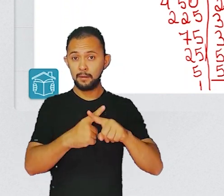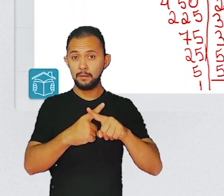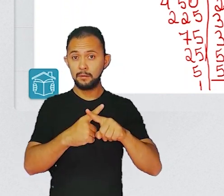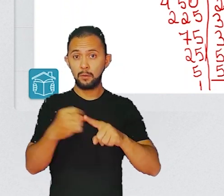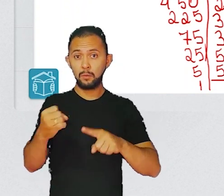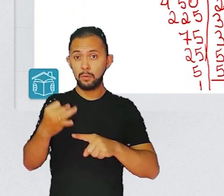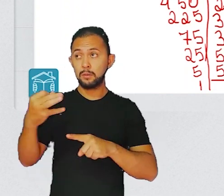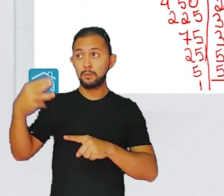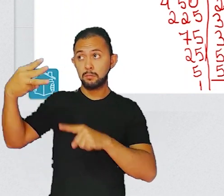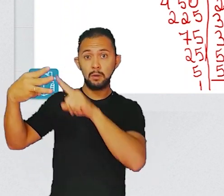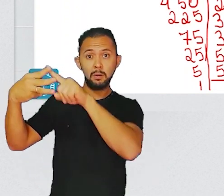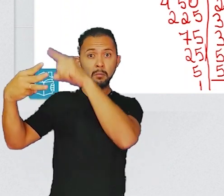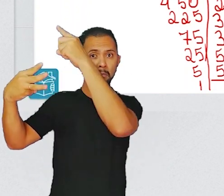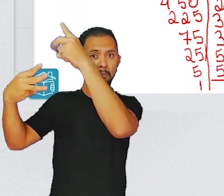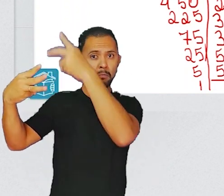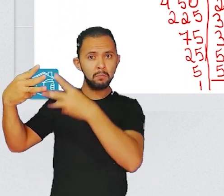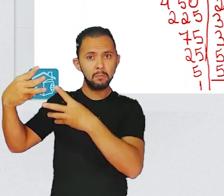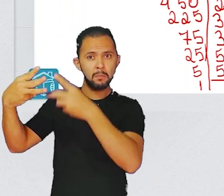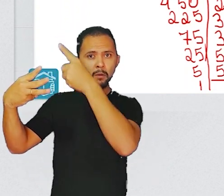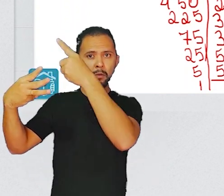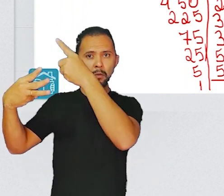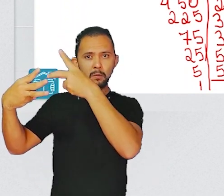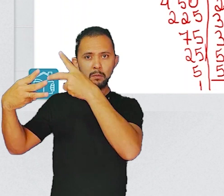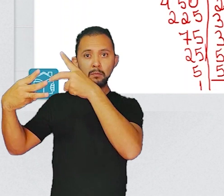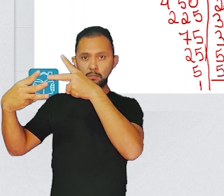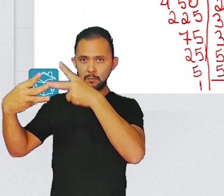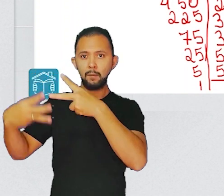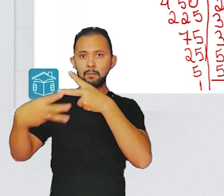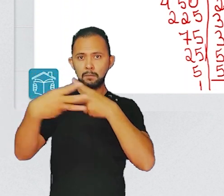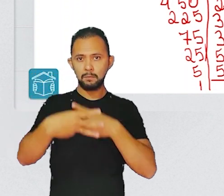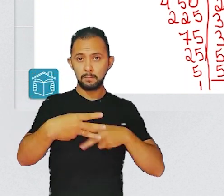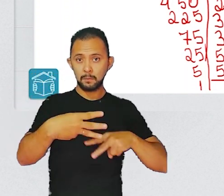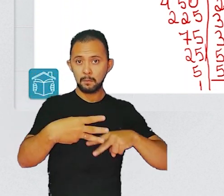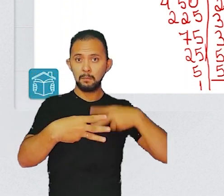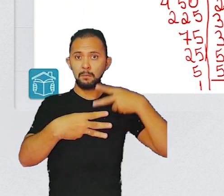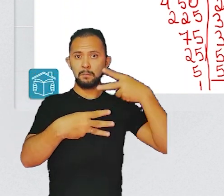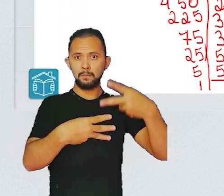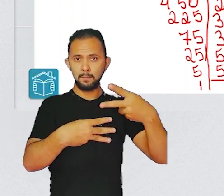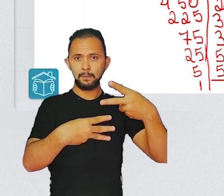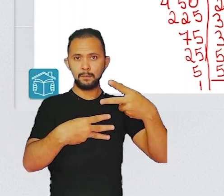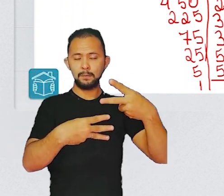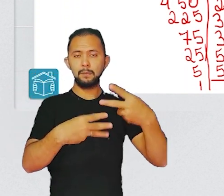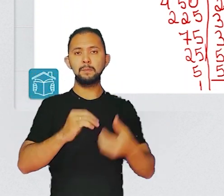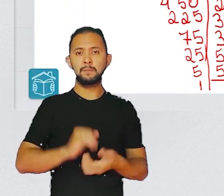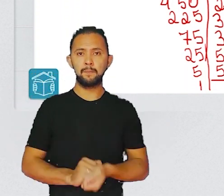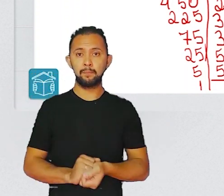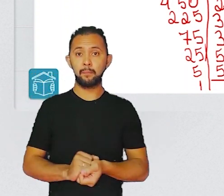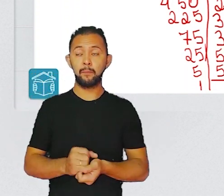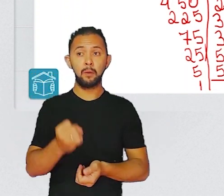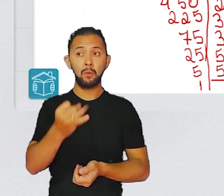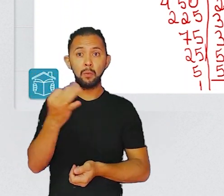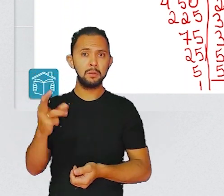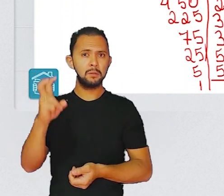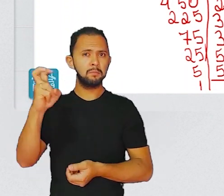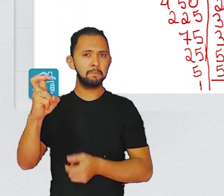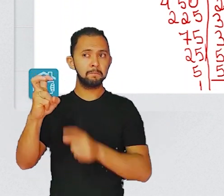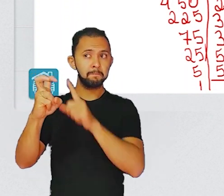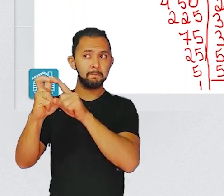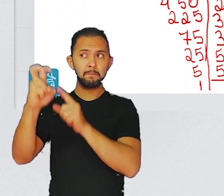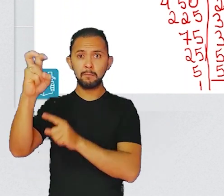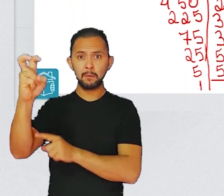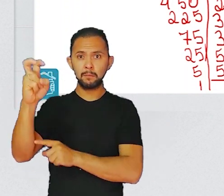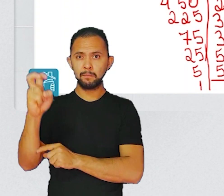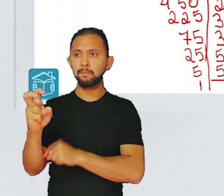quantas vezes aparece o 3? 1, 2. Então, vezes 3 elevado a 2. Quantas vezes aparece o